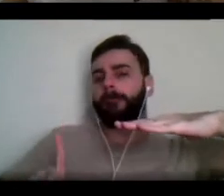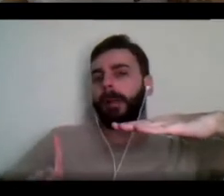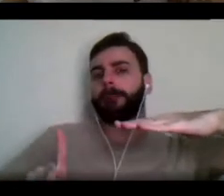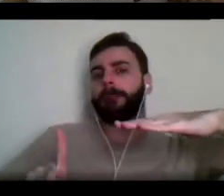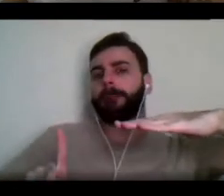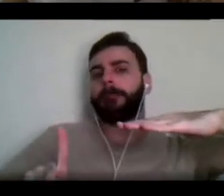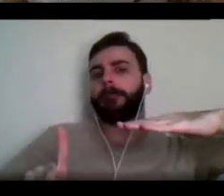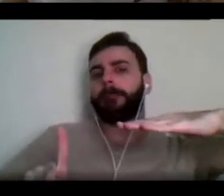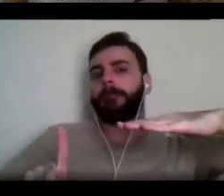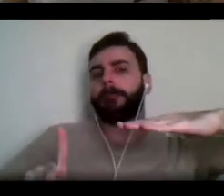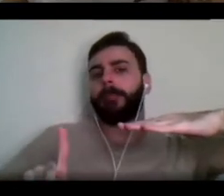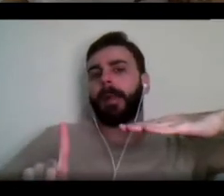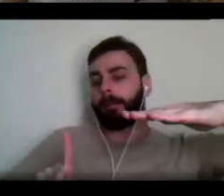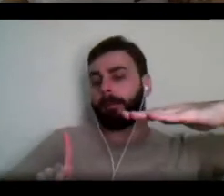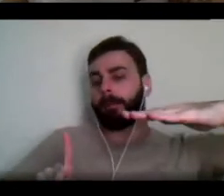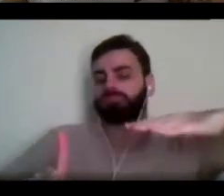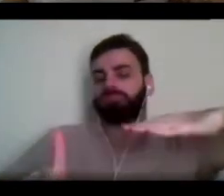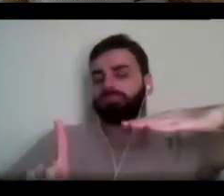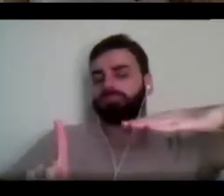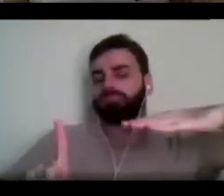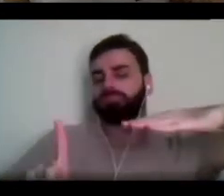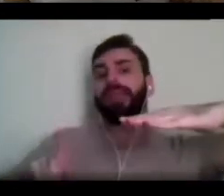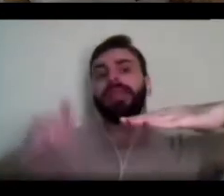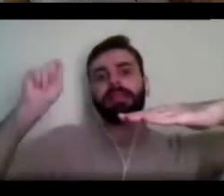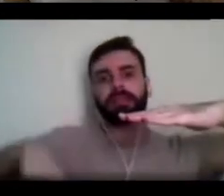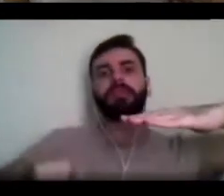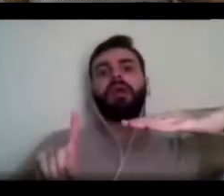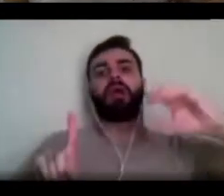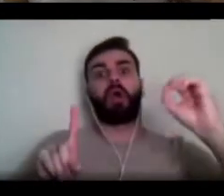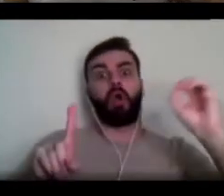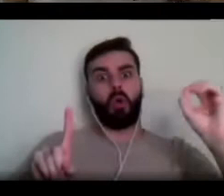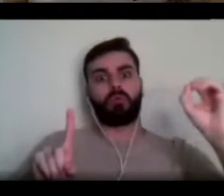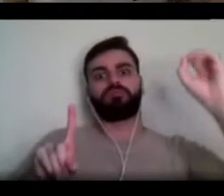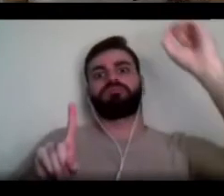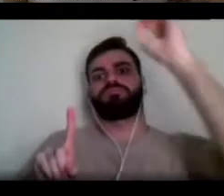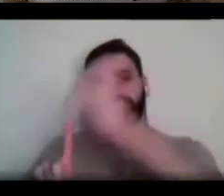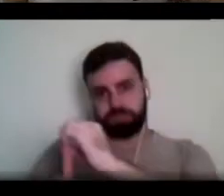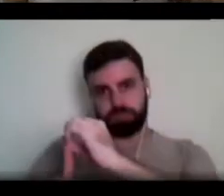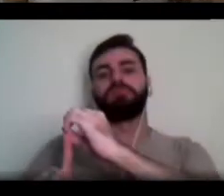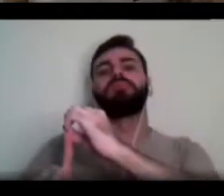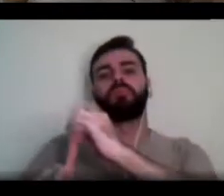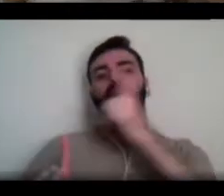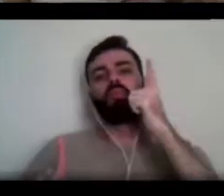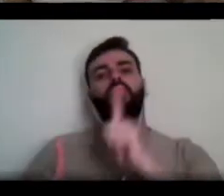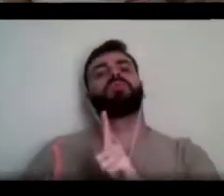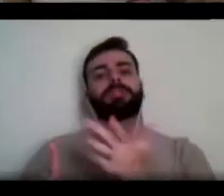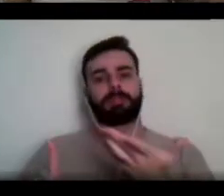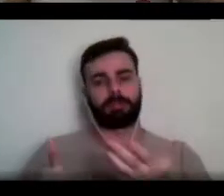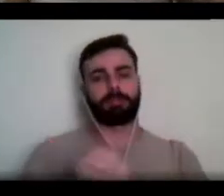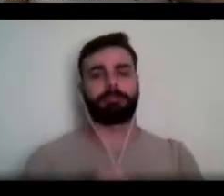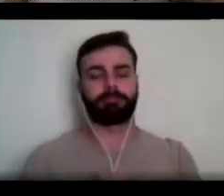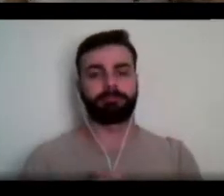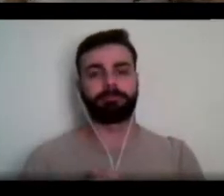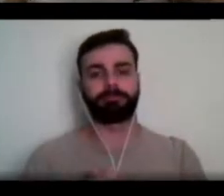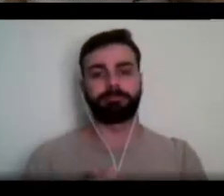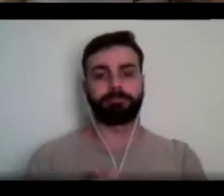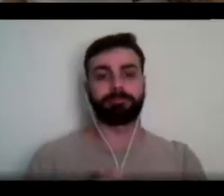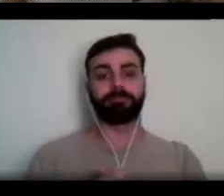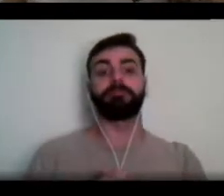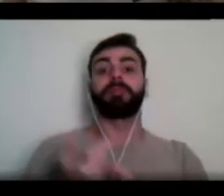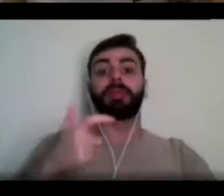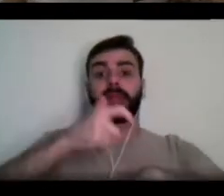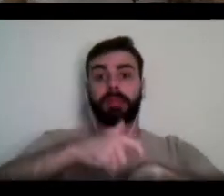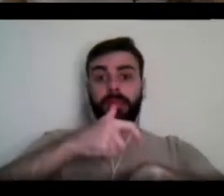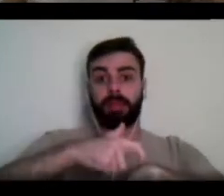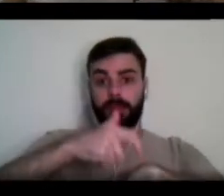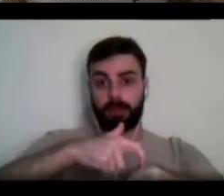relação a você, né? Para que você jogue o ovo e o ovo caia na cabeça do professor. Então, o que você